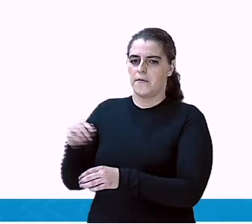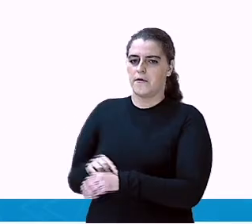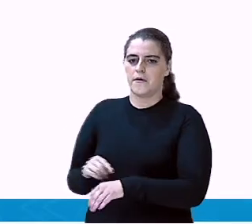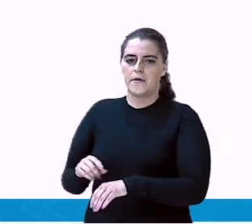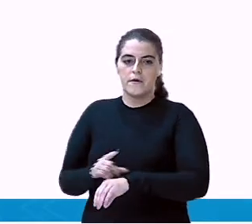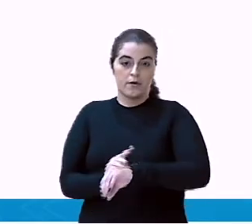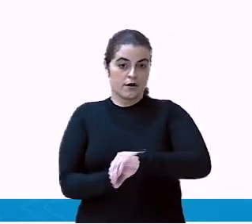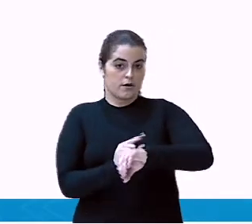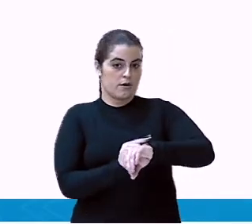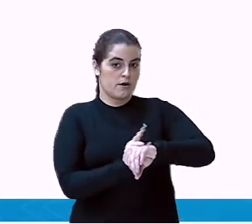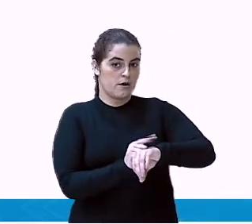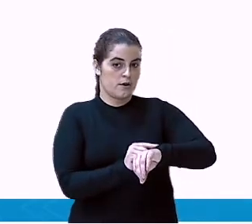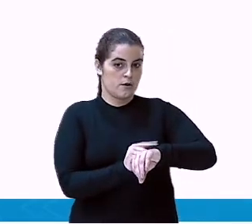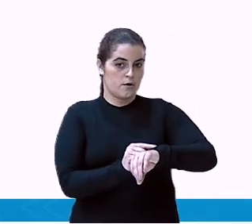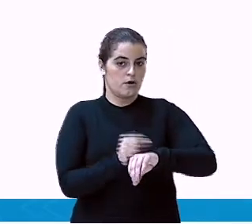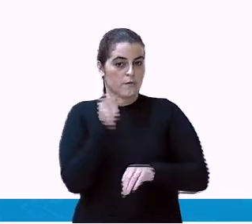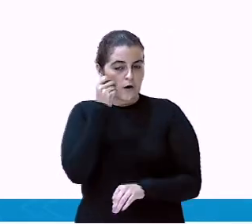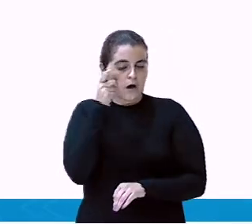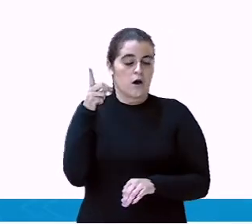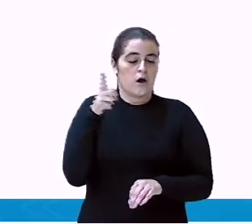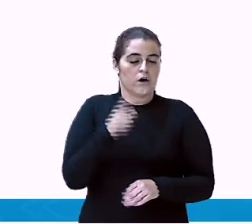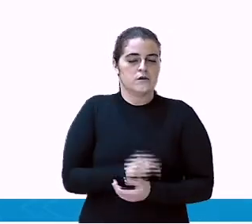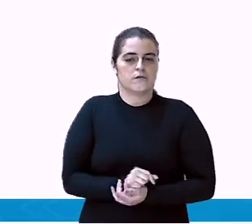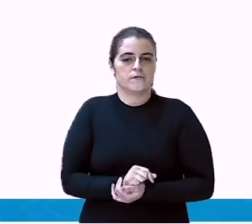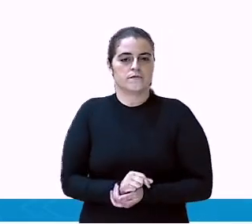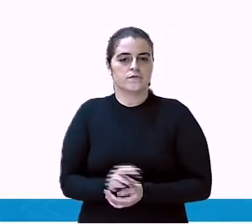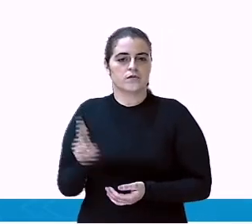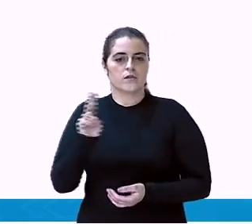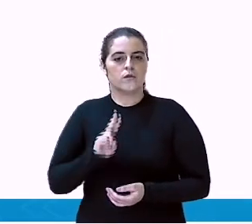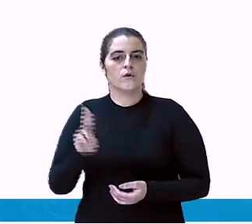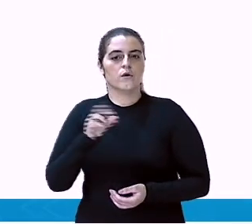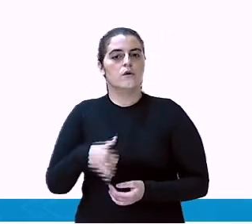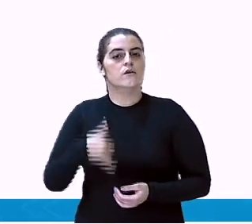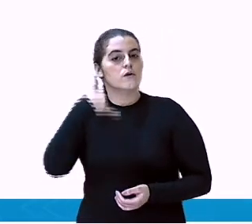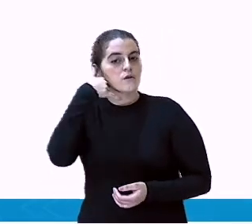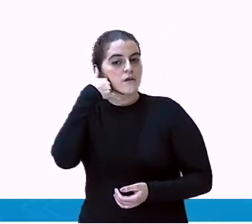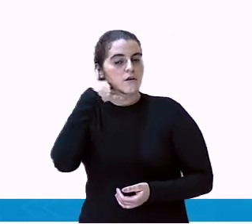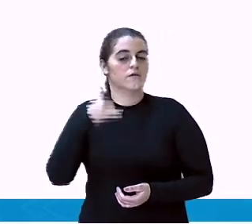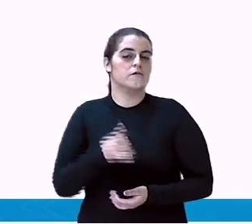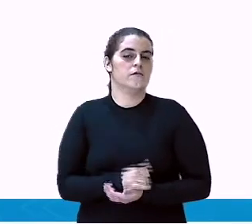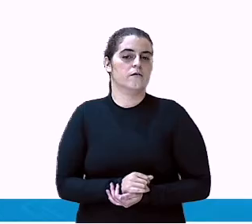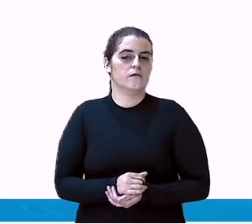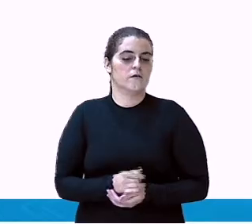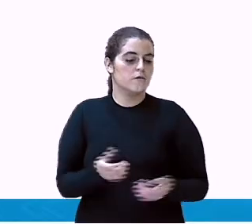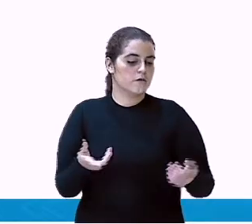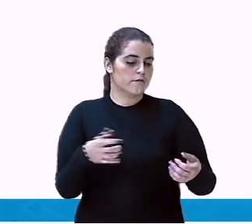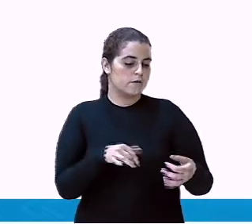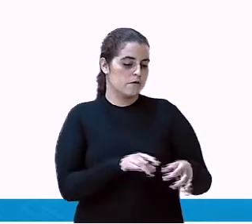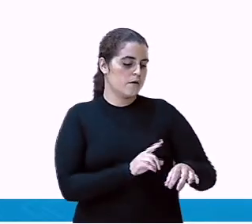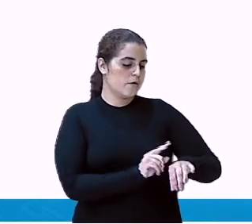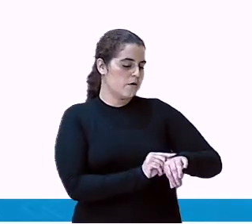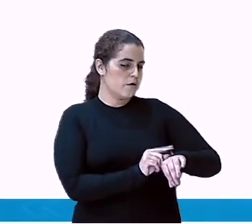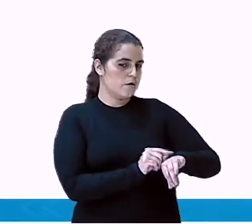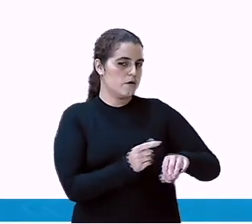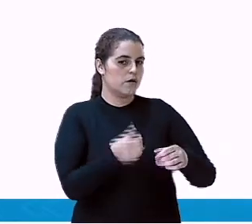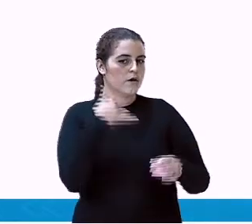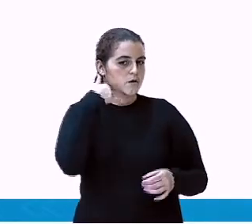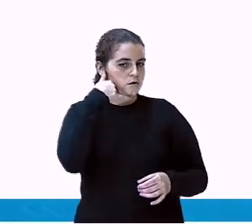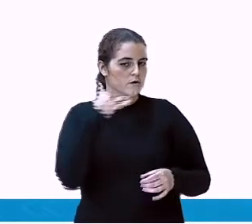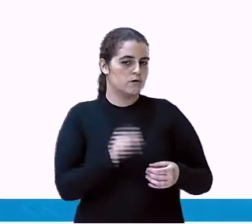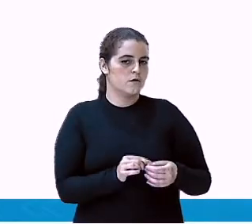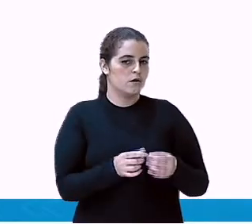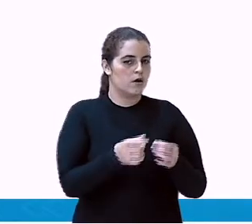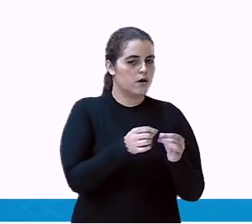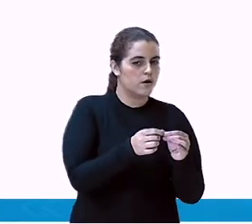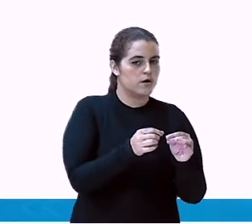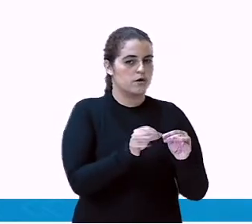tocando. Tem pessoas, hoje a maioria das pessoas usam o celular, né? Você programa lá no seu telefone a hora que você quer acordar e